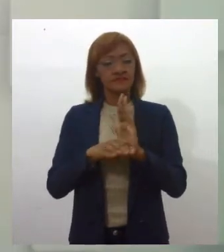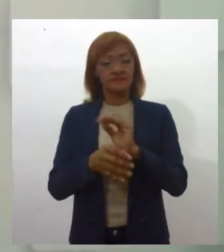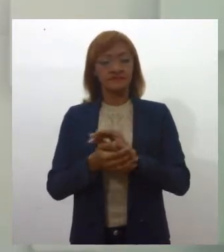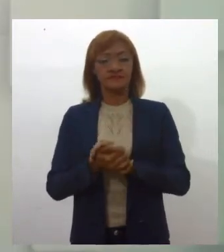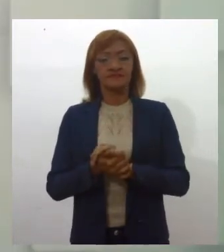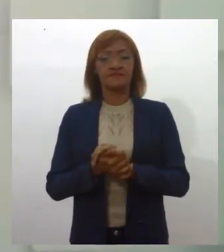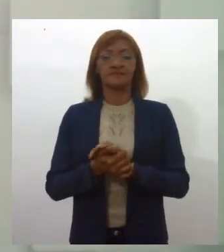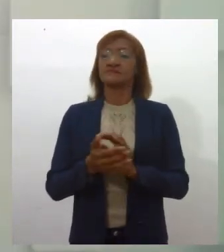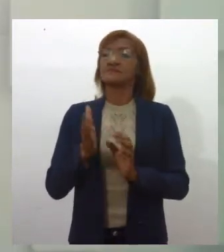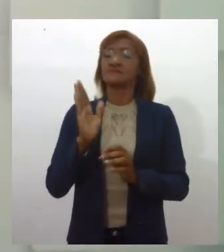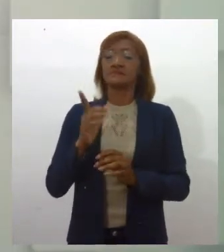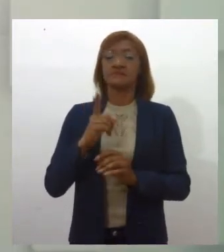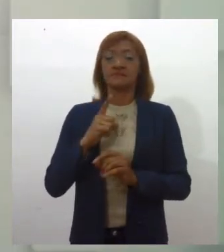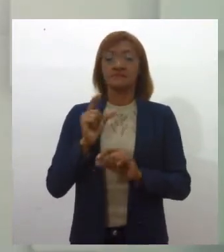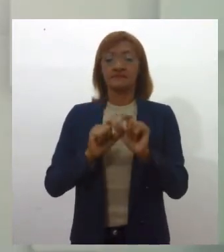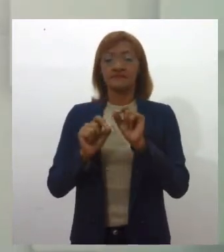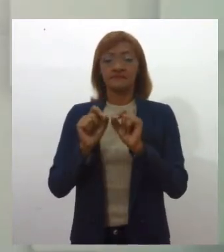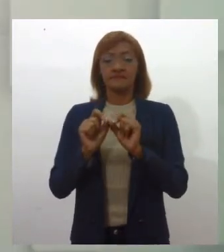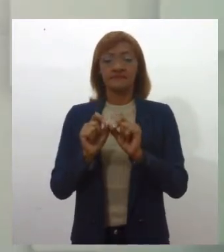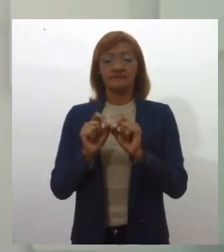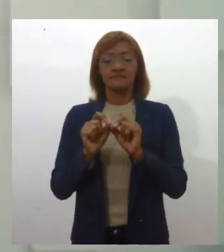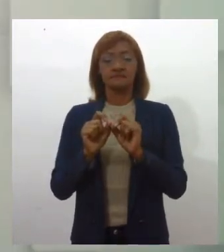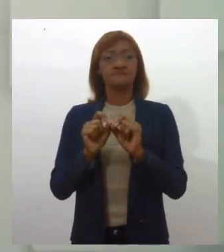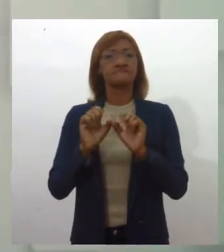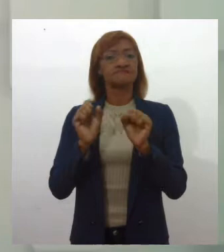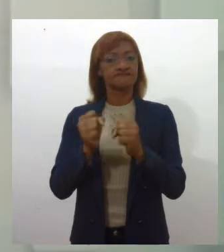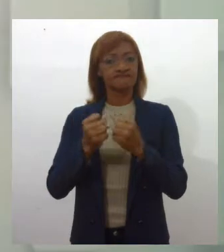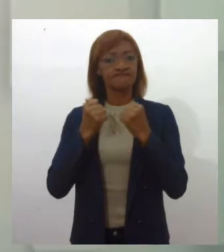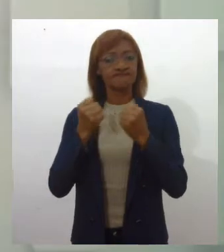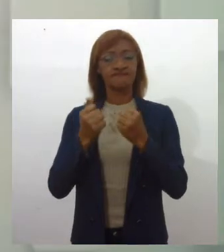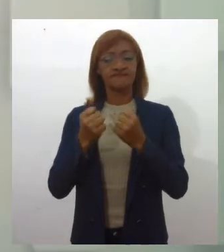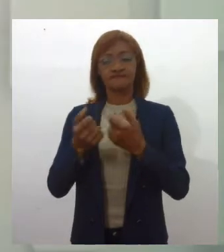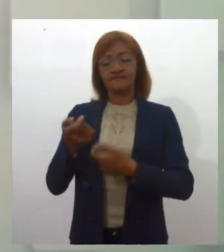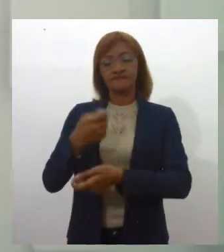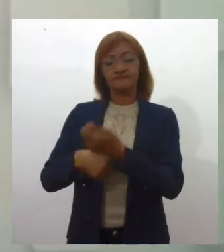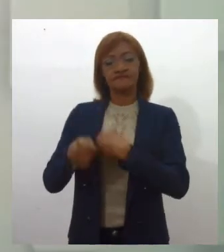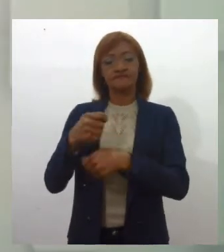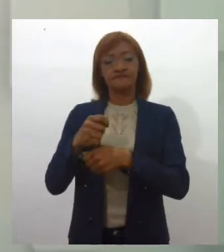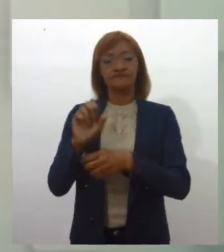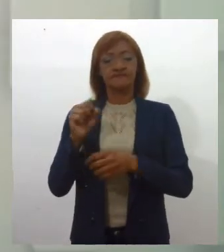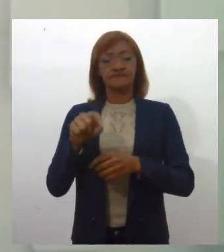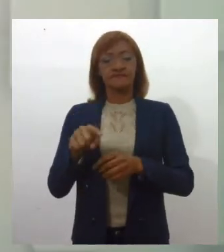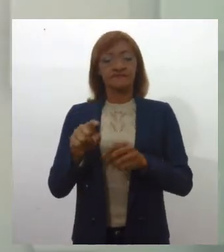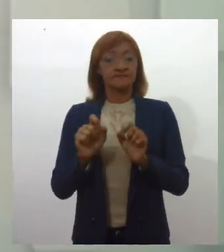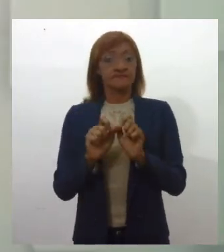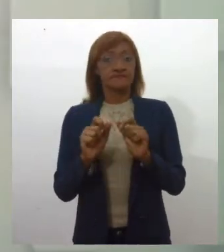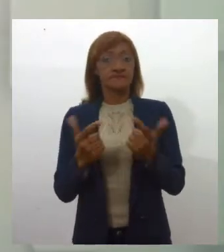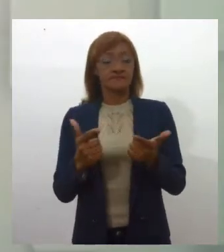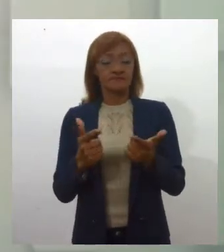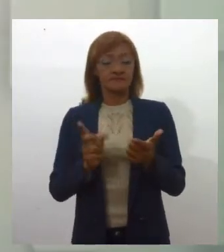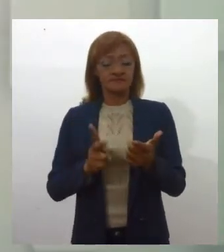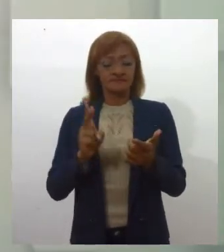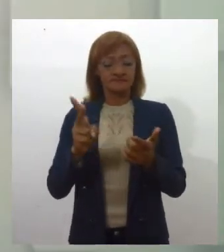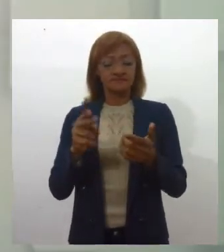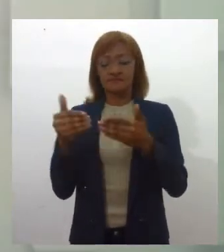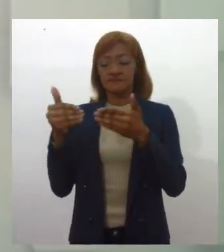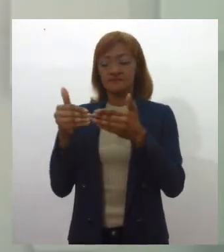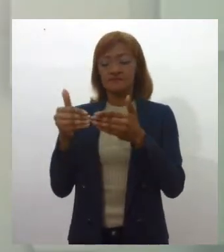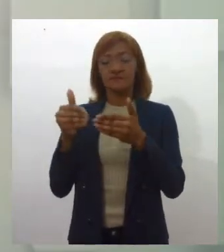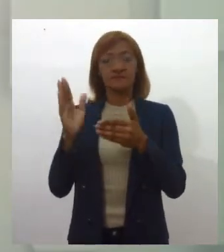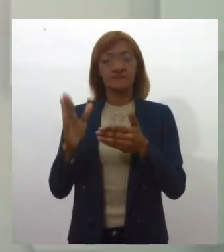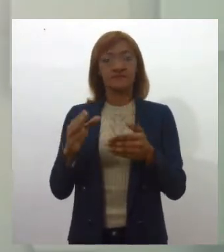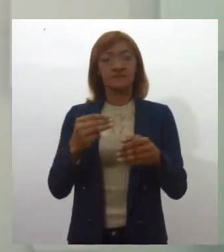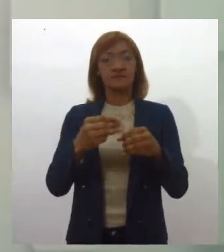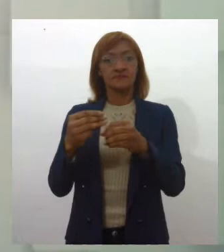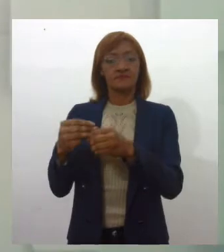ele é justamente para isso, né? Fortalecer a economia de Sergipe, mas, claro, baseado em estudos nos municípios.